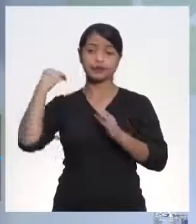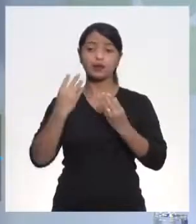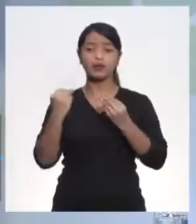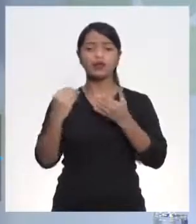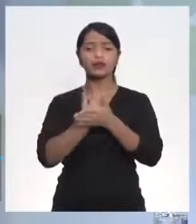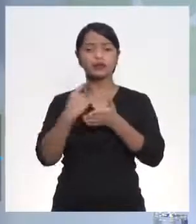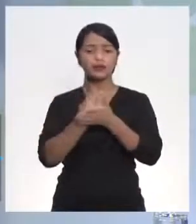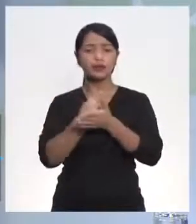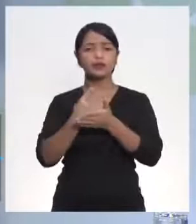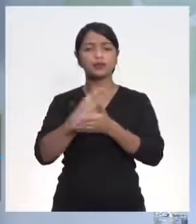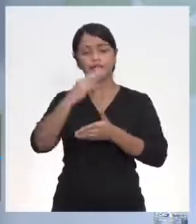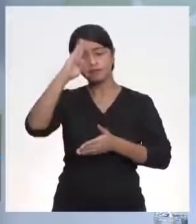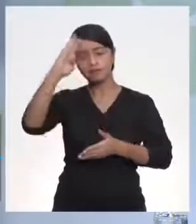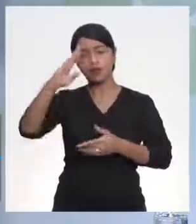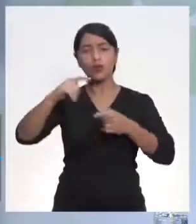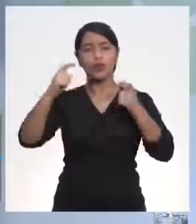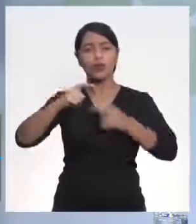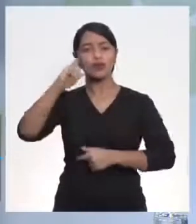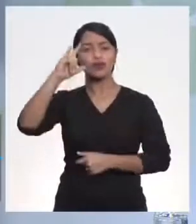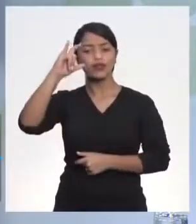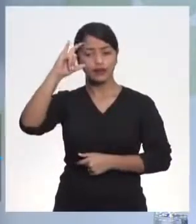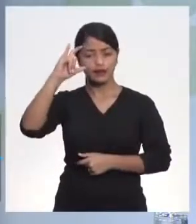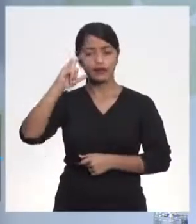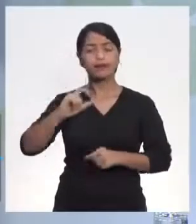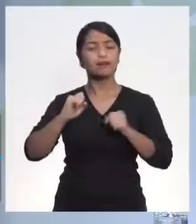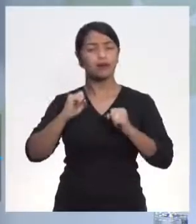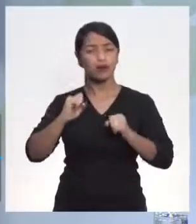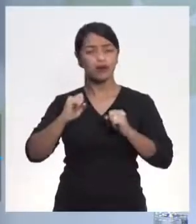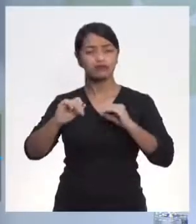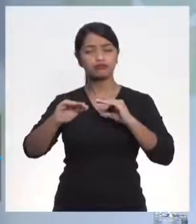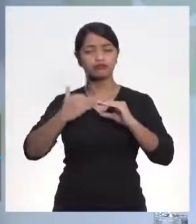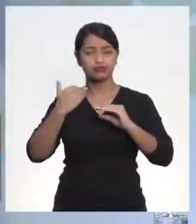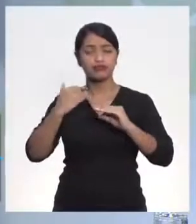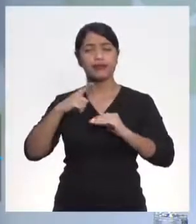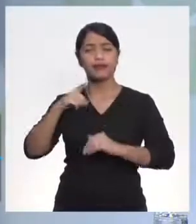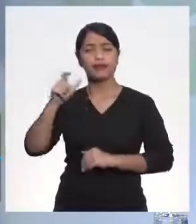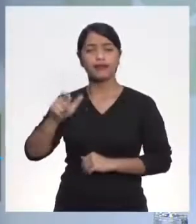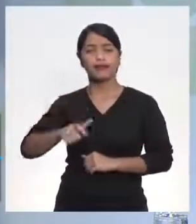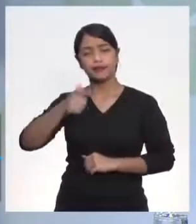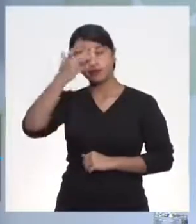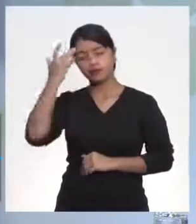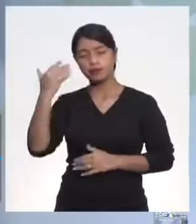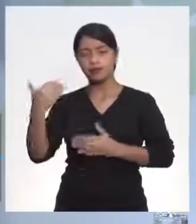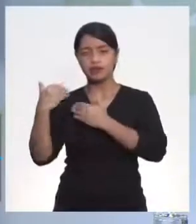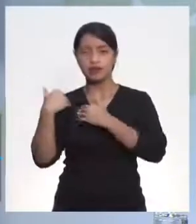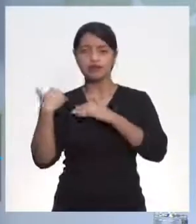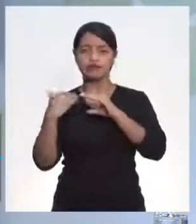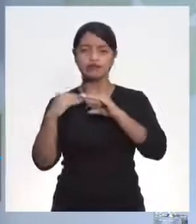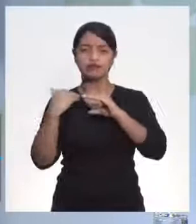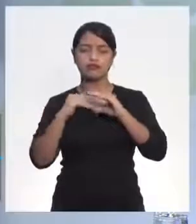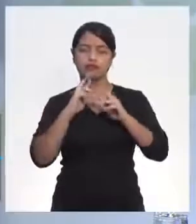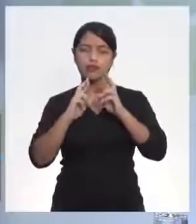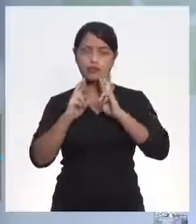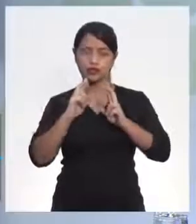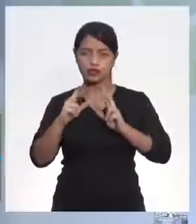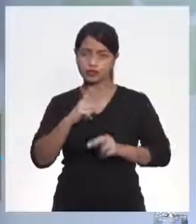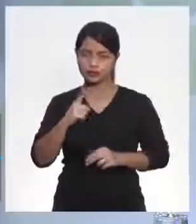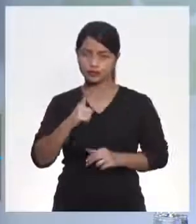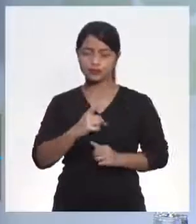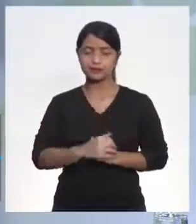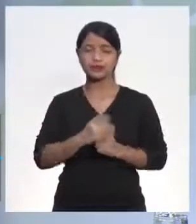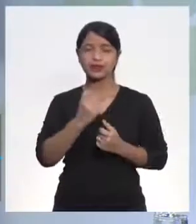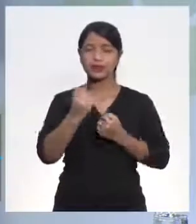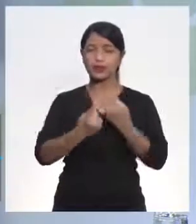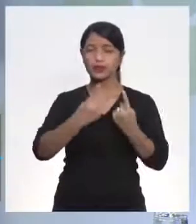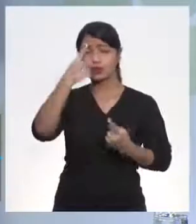lá um direct, tem uma pessoa para responder o Instagram para vocês. Então, algumas dúvidas surgiram. Da questão da data,